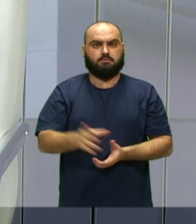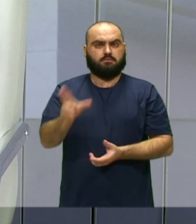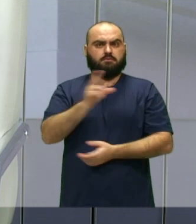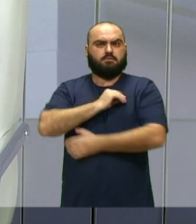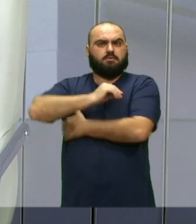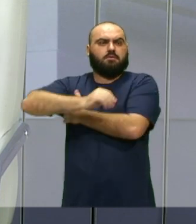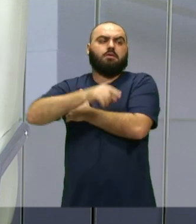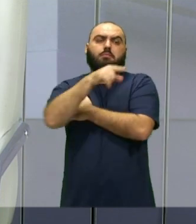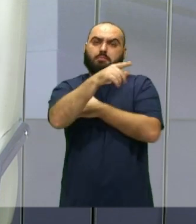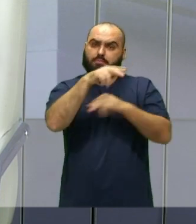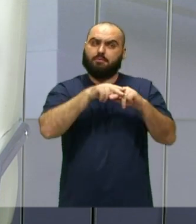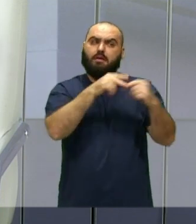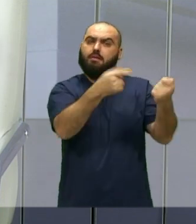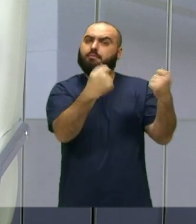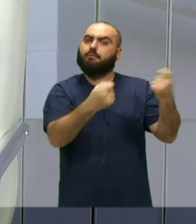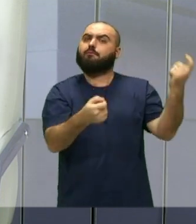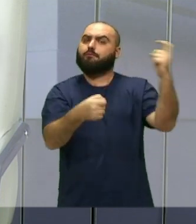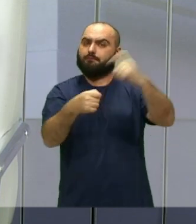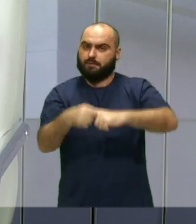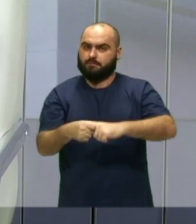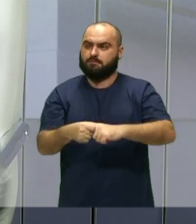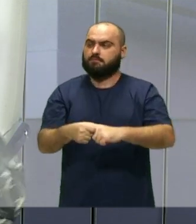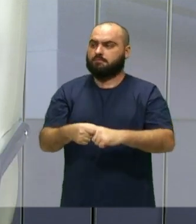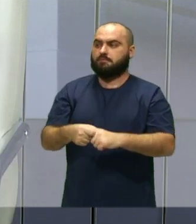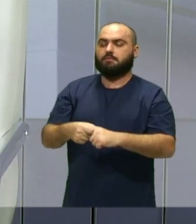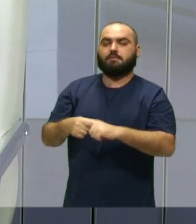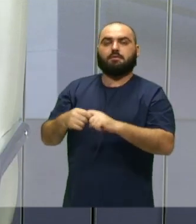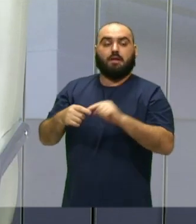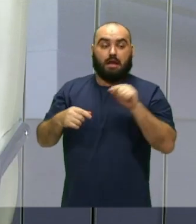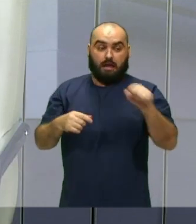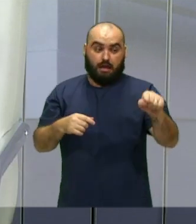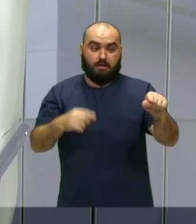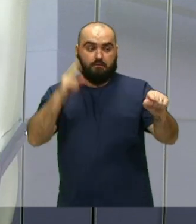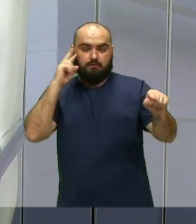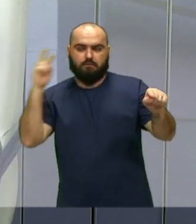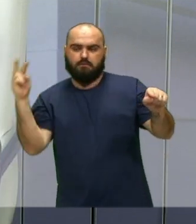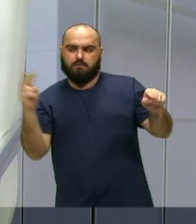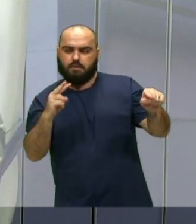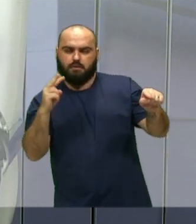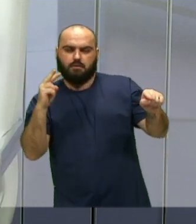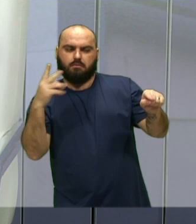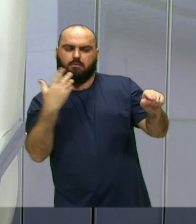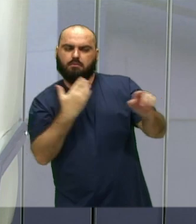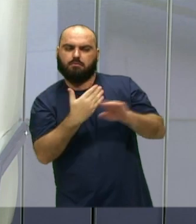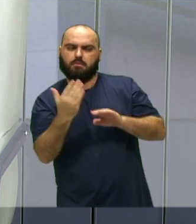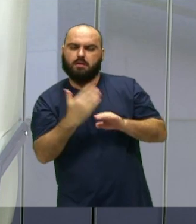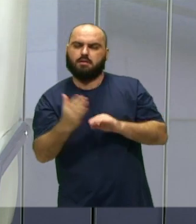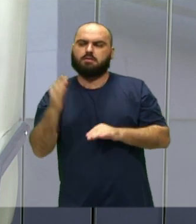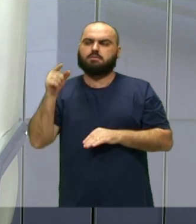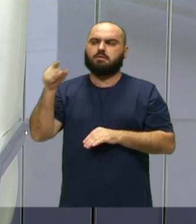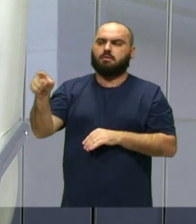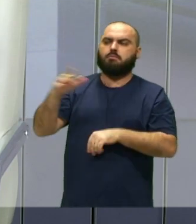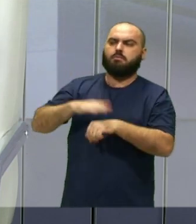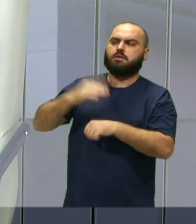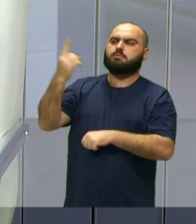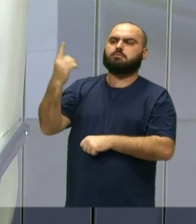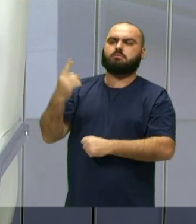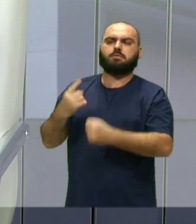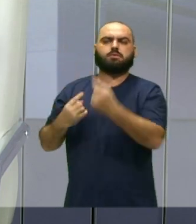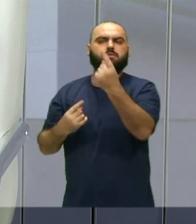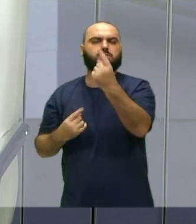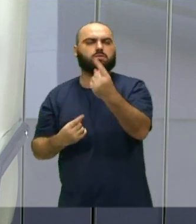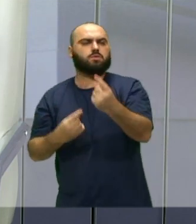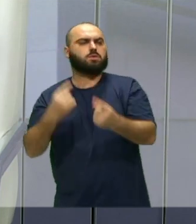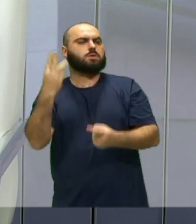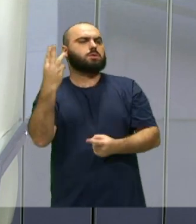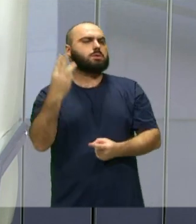elas voltassem. E aí os outros casos começam a surgir. Olha, não foi só com ela, foi com esse, foi com aquele outro. E a gente vê